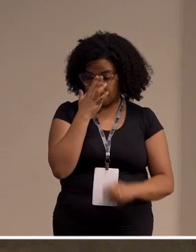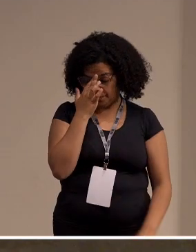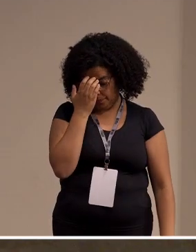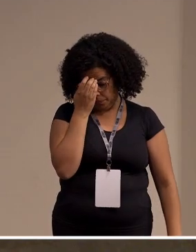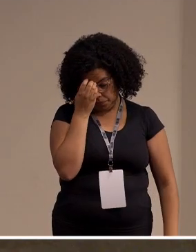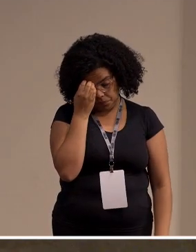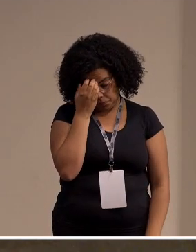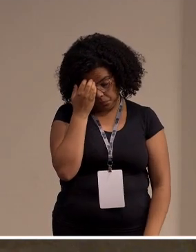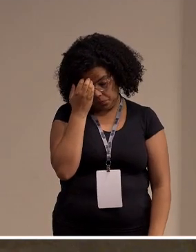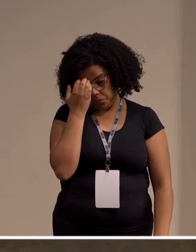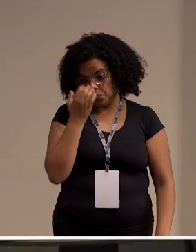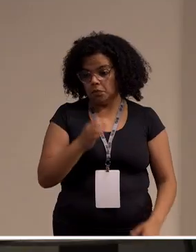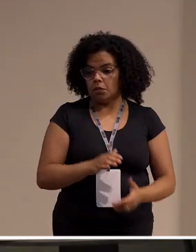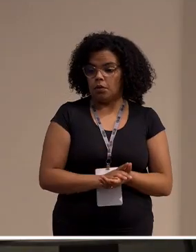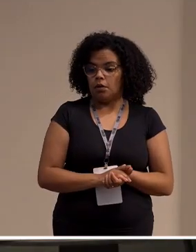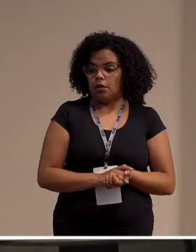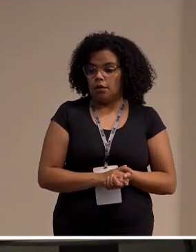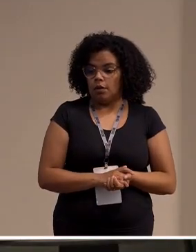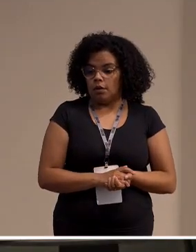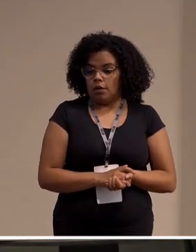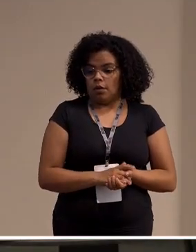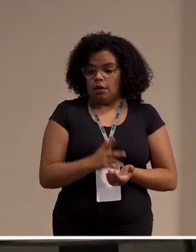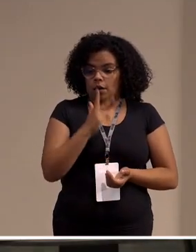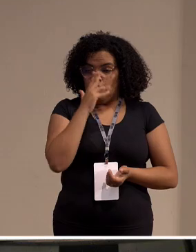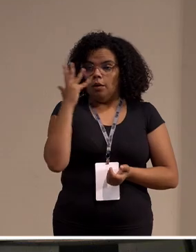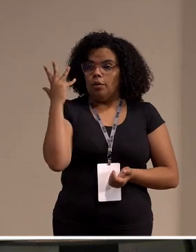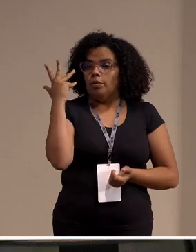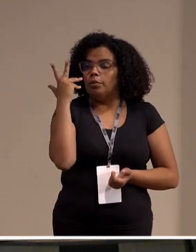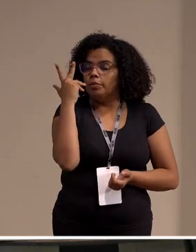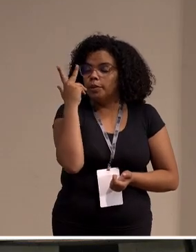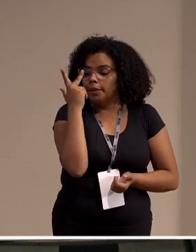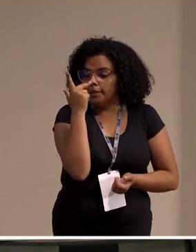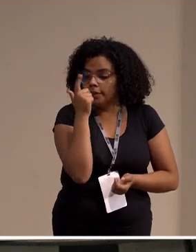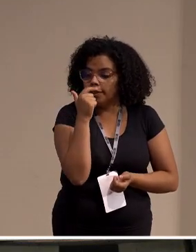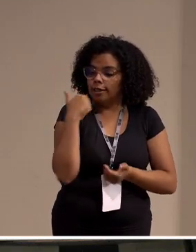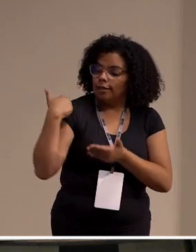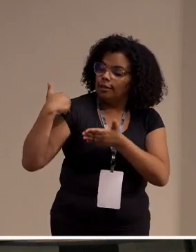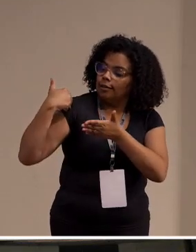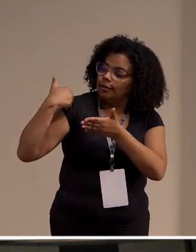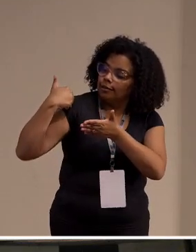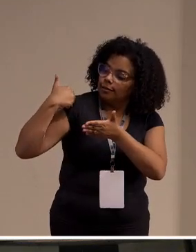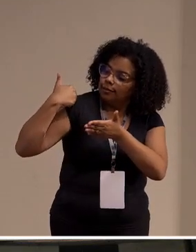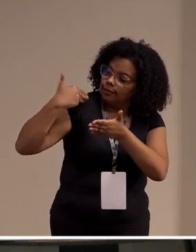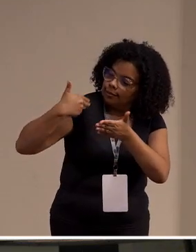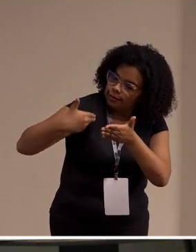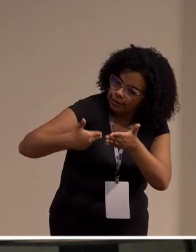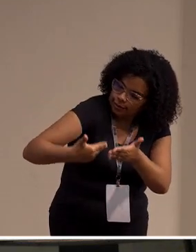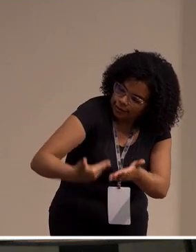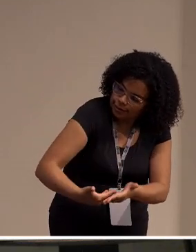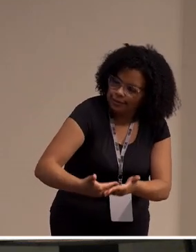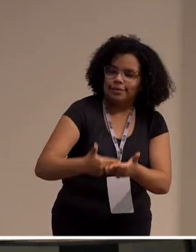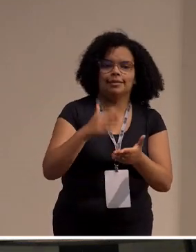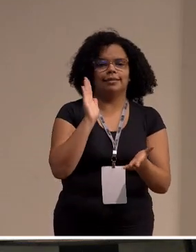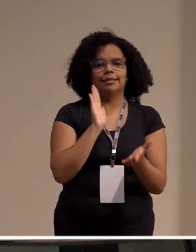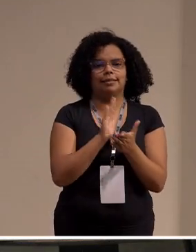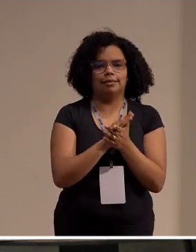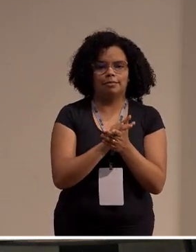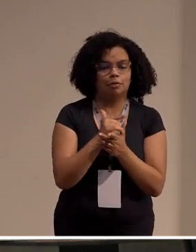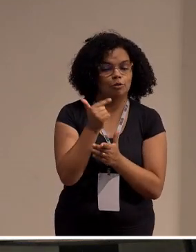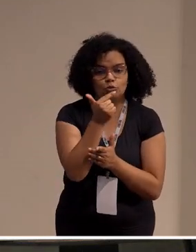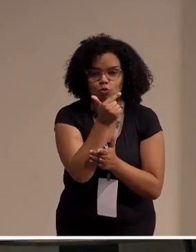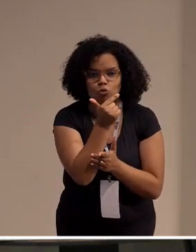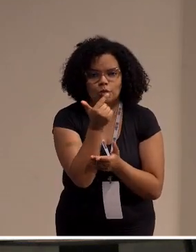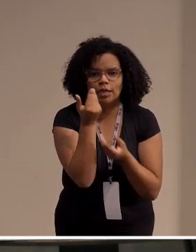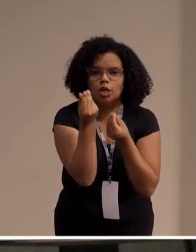muito bonito a gente poder dar um passado, né, criar um passado para aquelas pessoas que não tiveram a chance, né, não tem